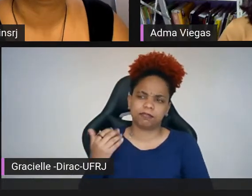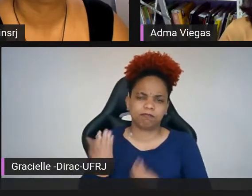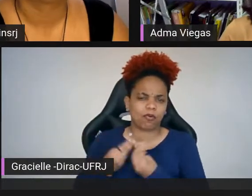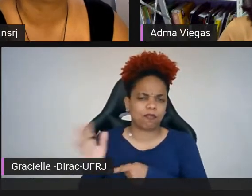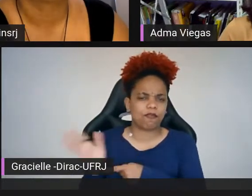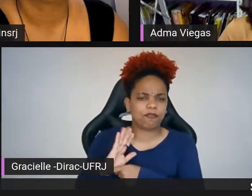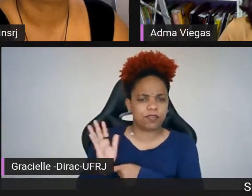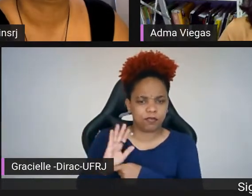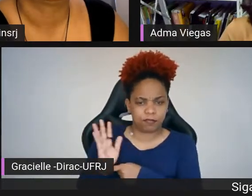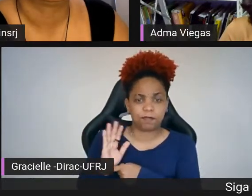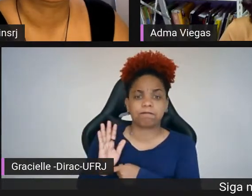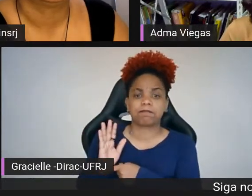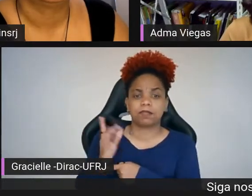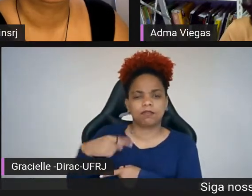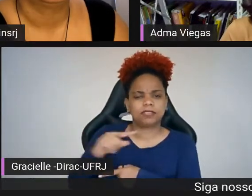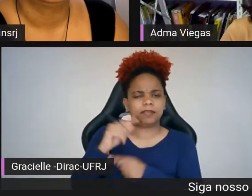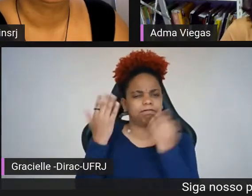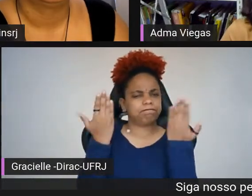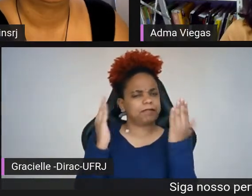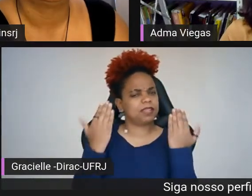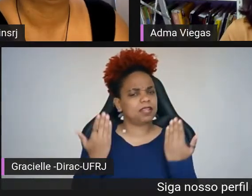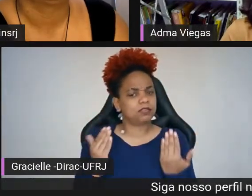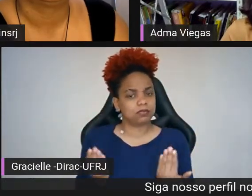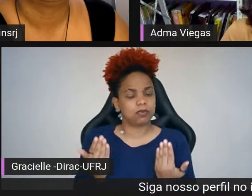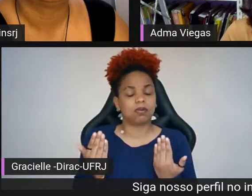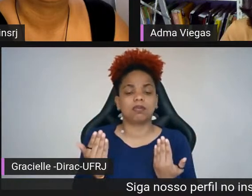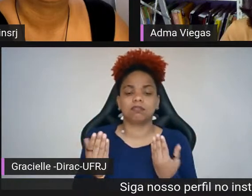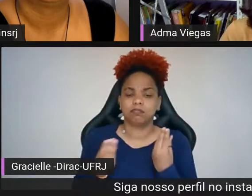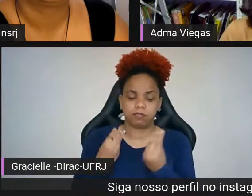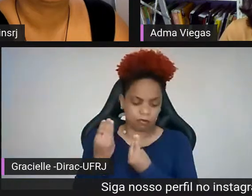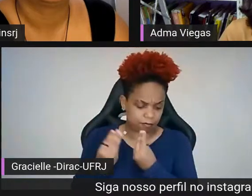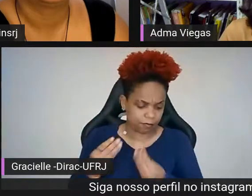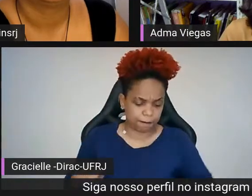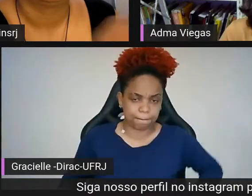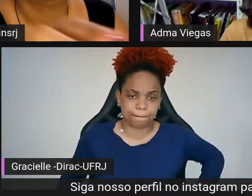assim? Como você analisou, né, esse documentário?